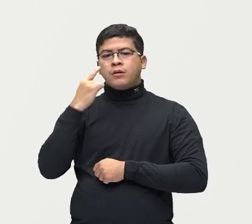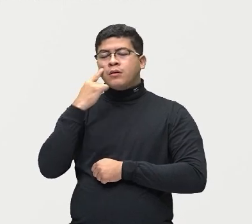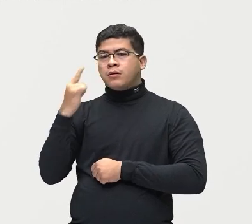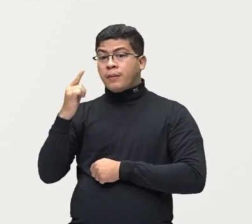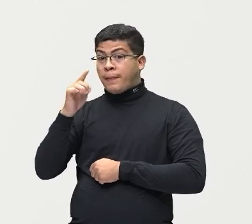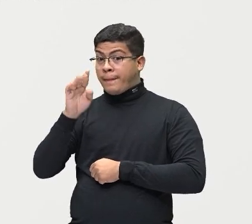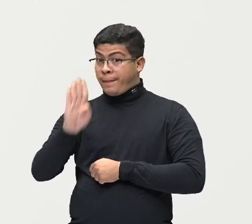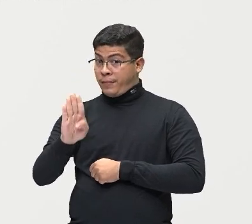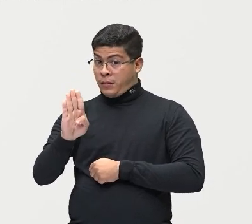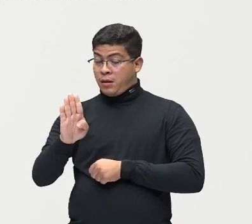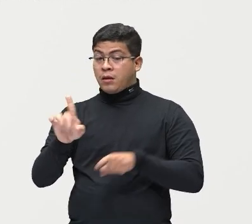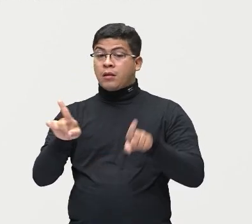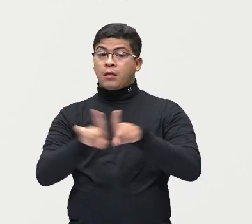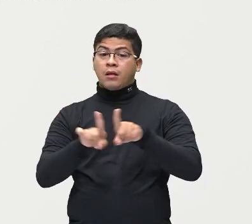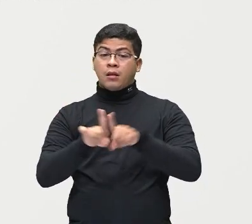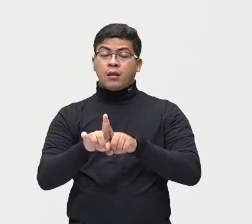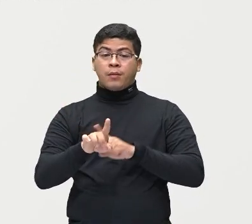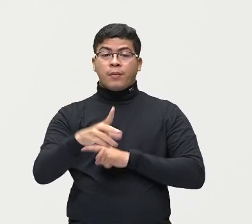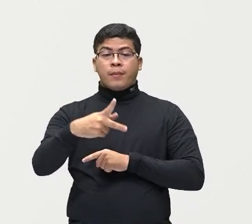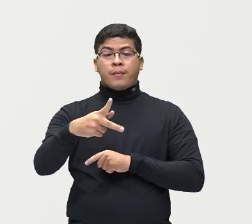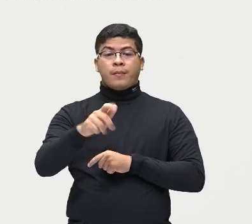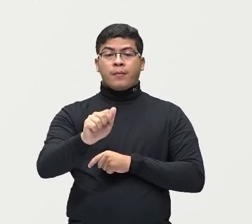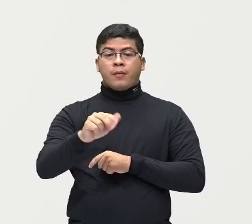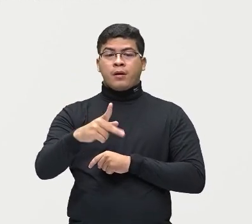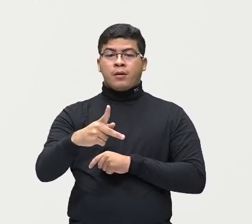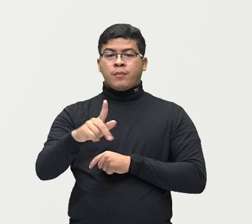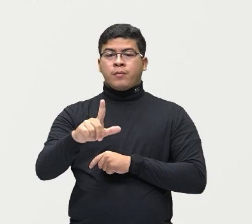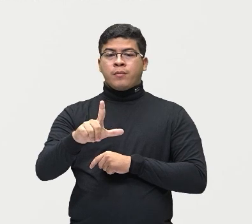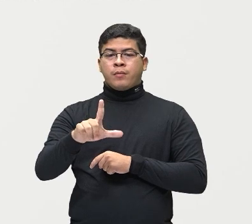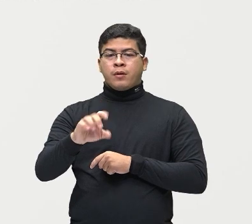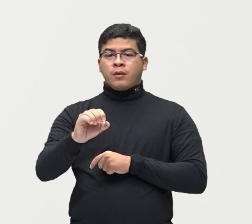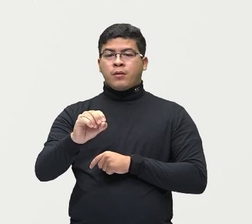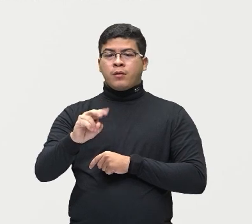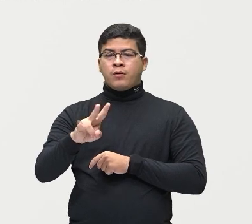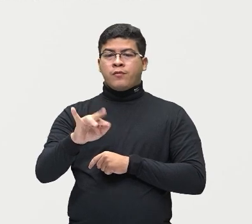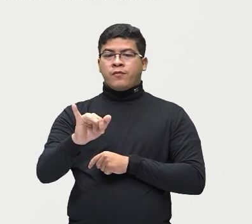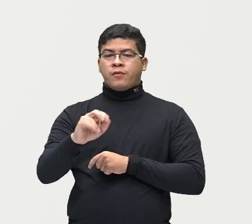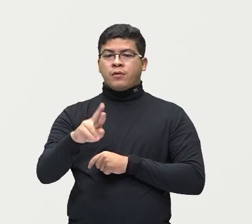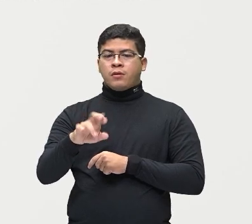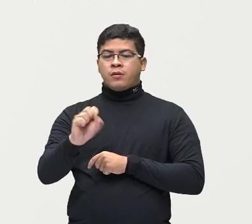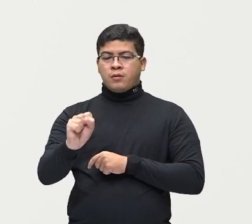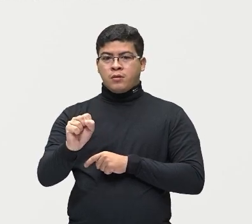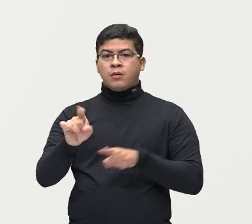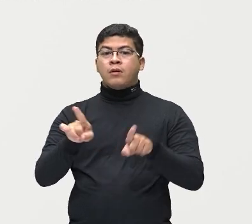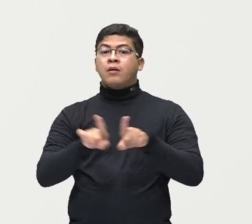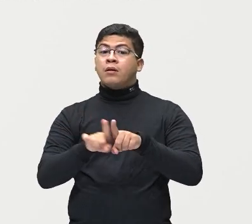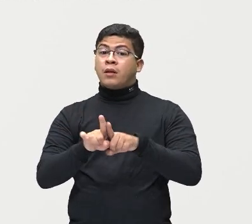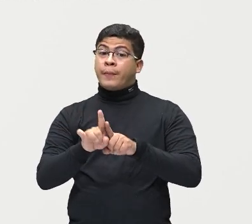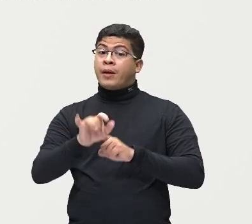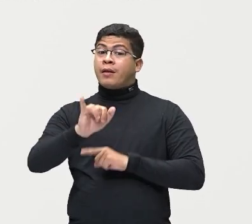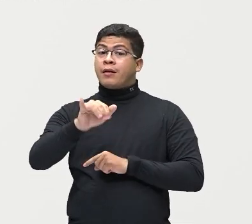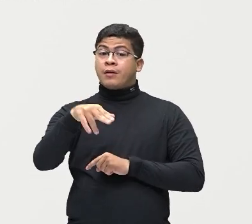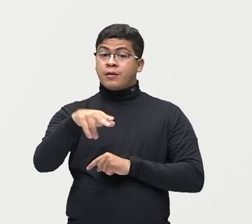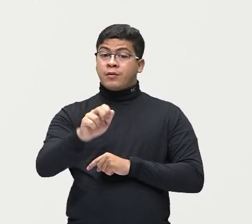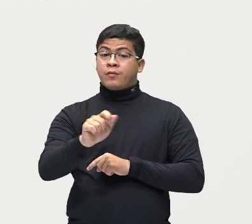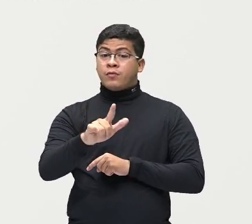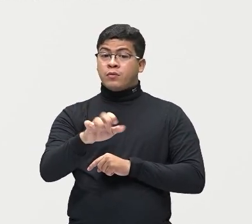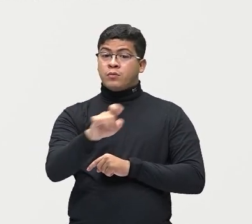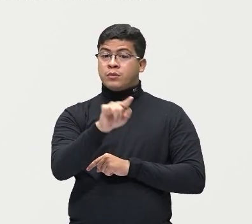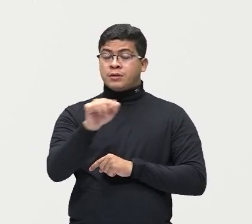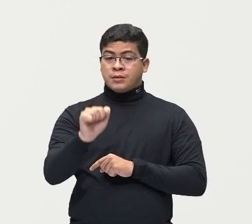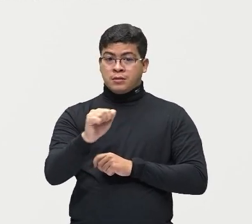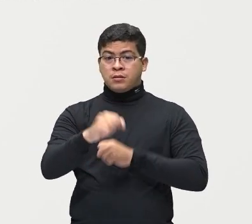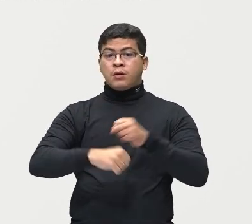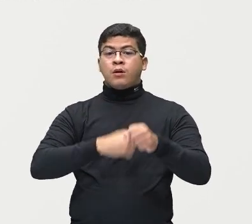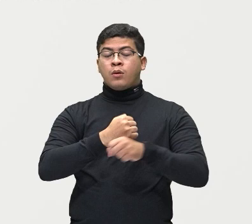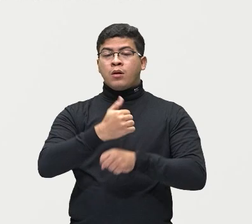papilovírus humano em 2006 e da influenza em 2013. Tá? Então aqui a gente tem a